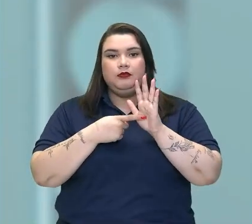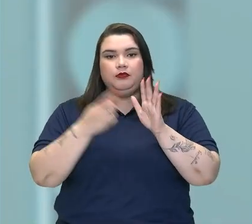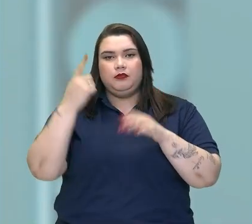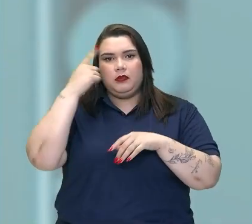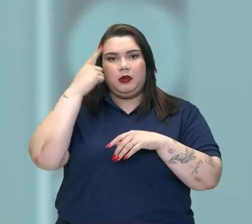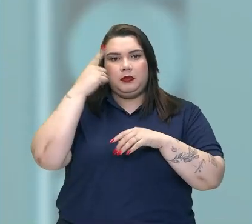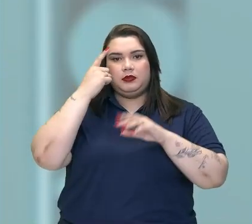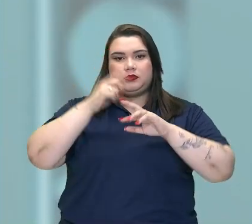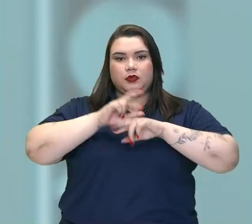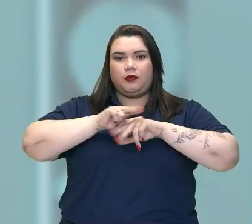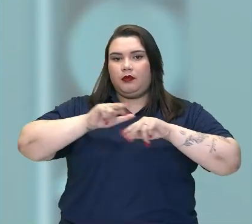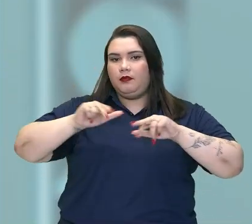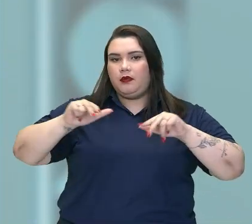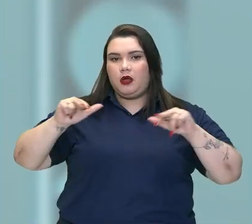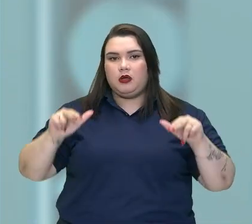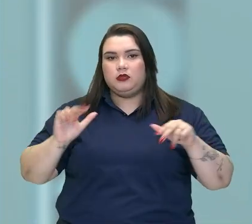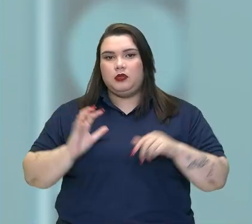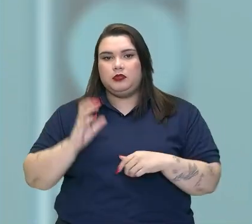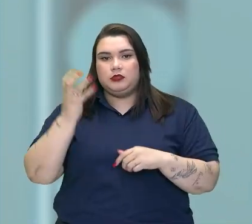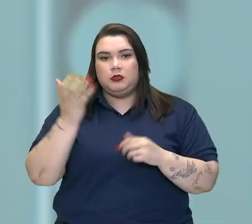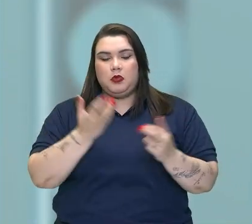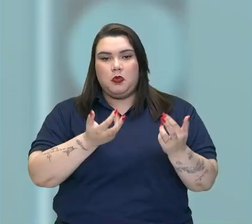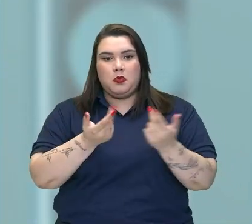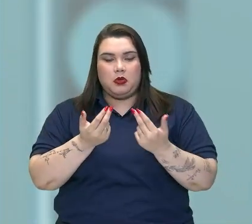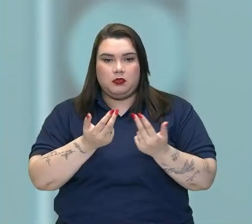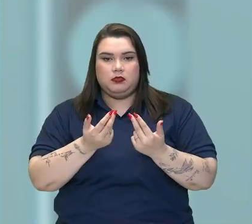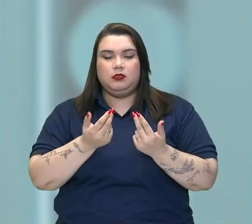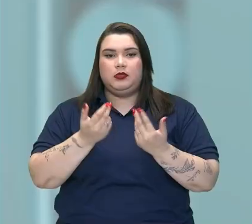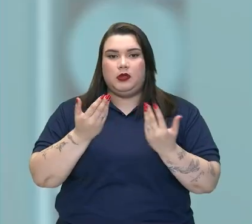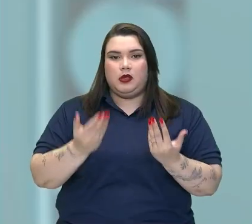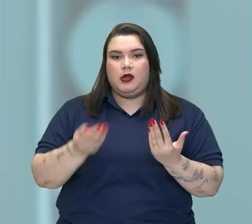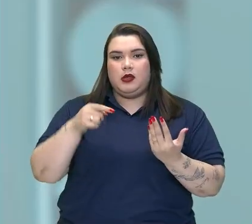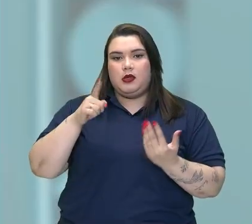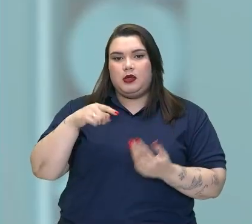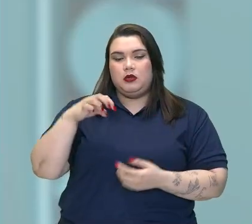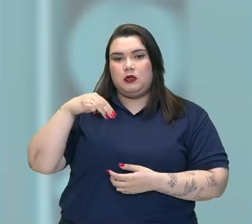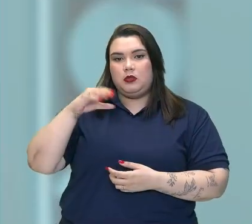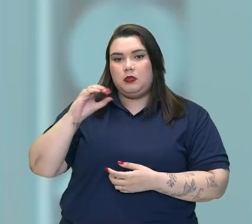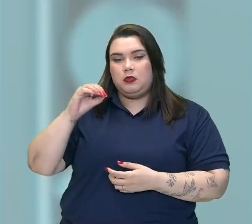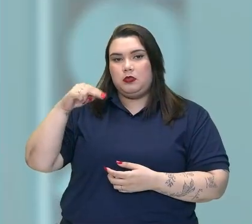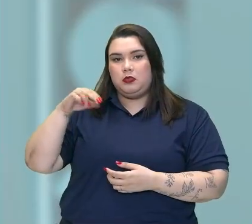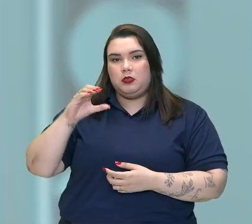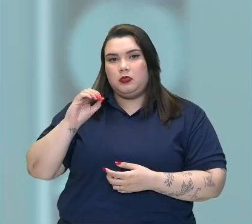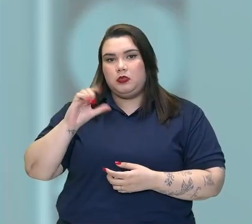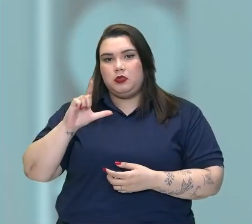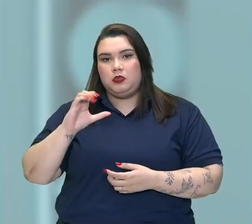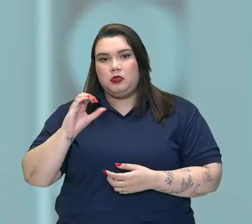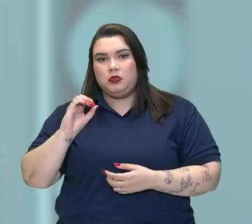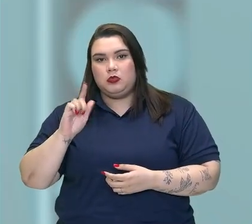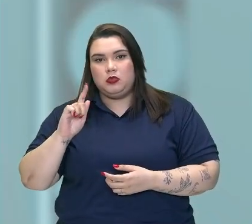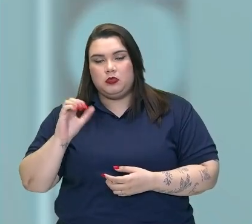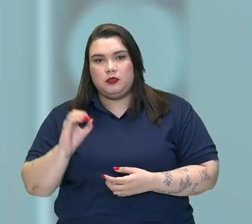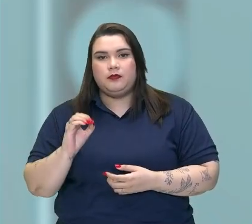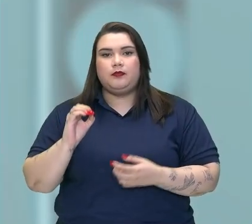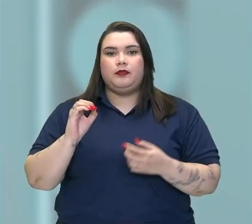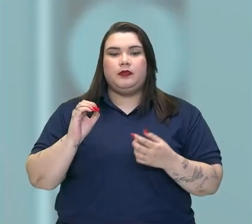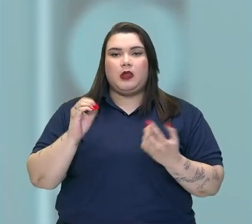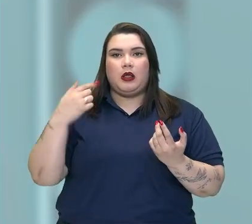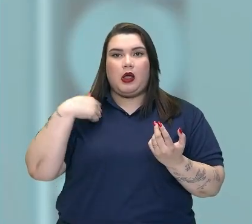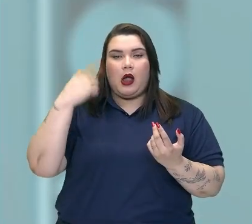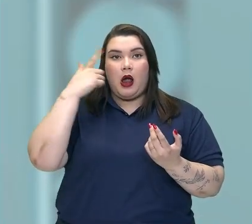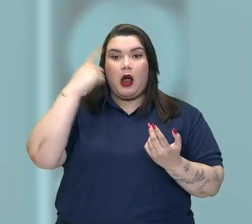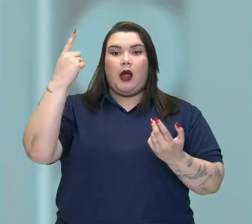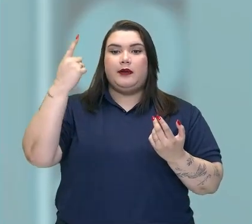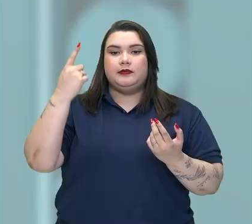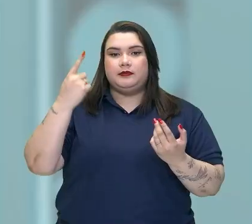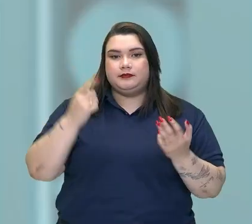pensar várias situações ao mesmo tempo, né? Esse monólogo interior. Tanto que existe depois a epifania, que é você ter esse insight e